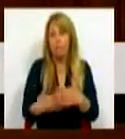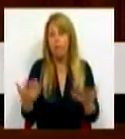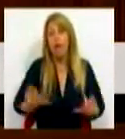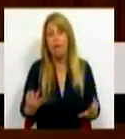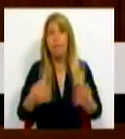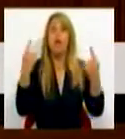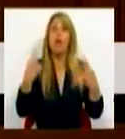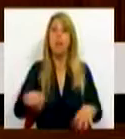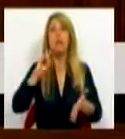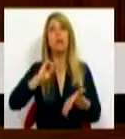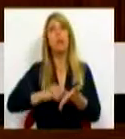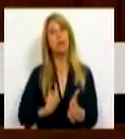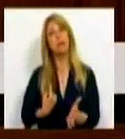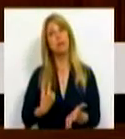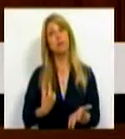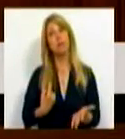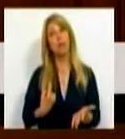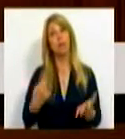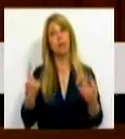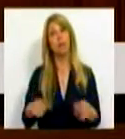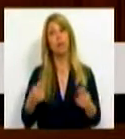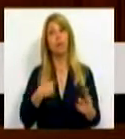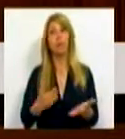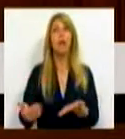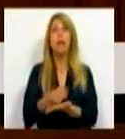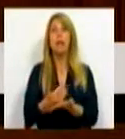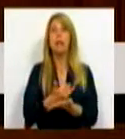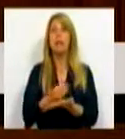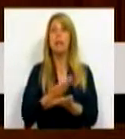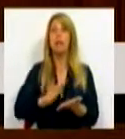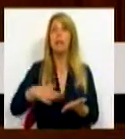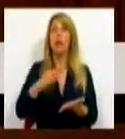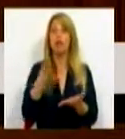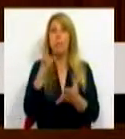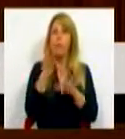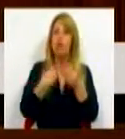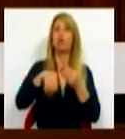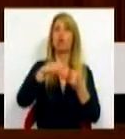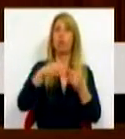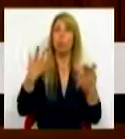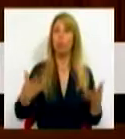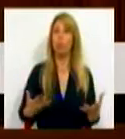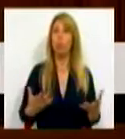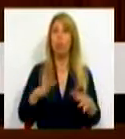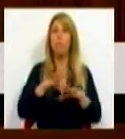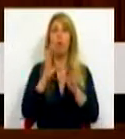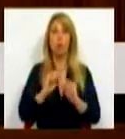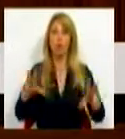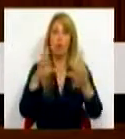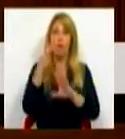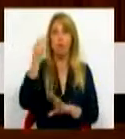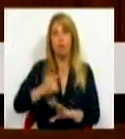e necessidade de ter dados mais abrangentes, mais complementares, em função também das novas